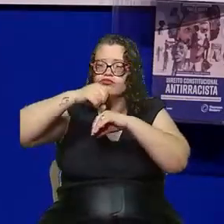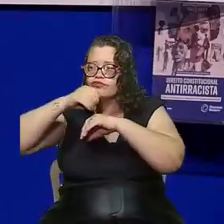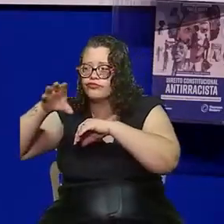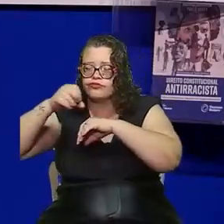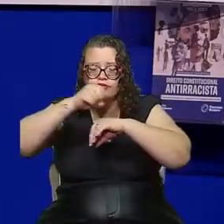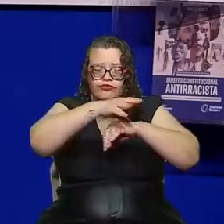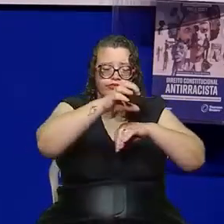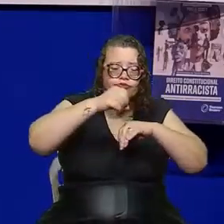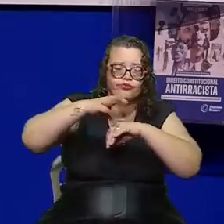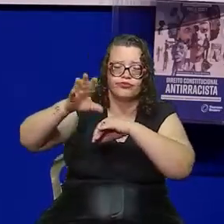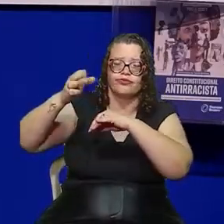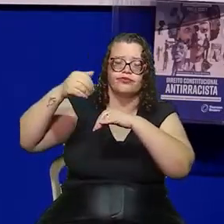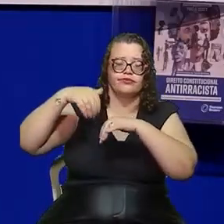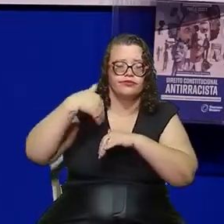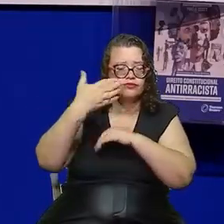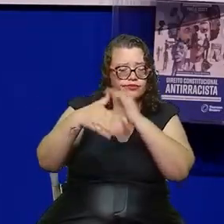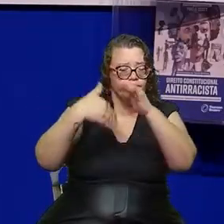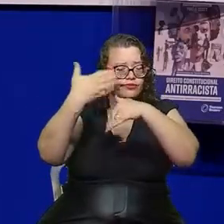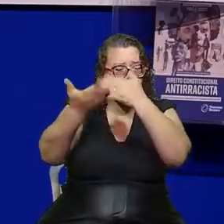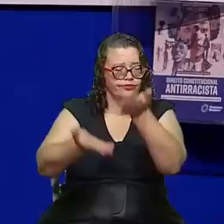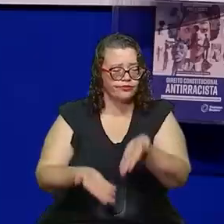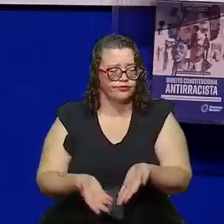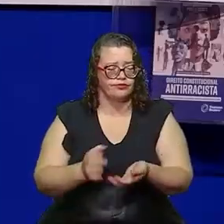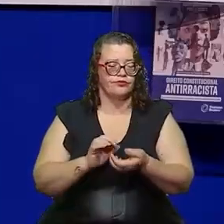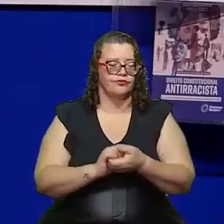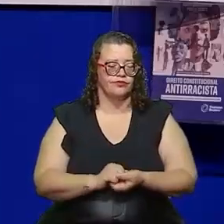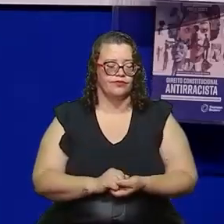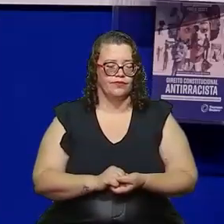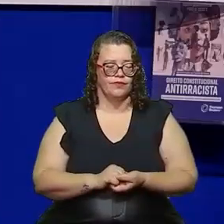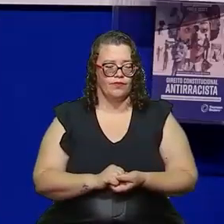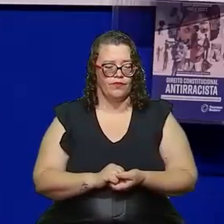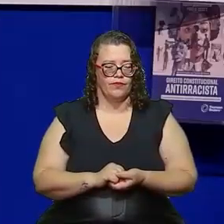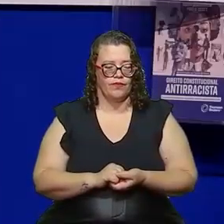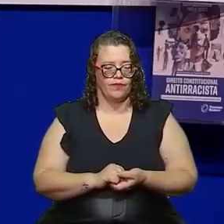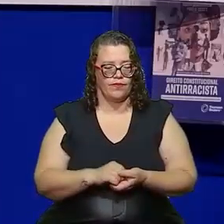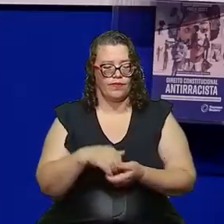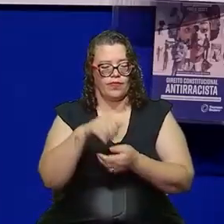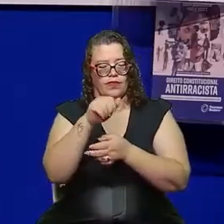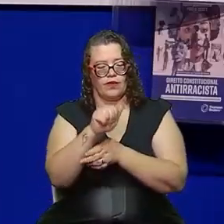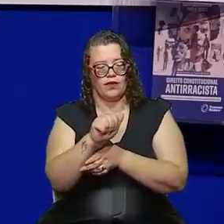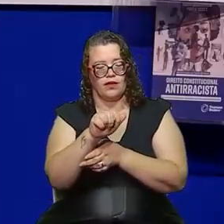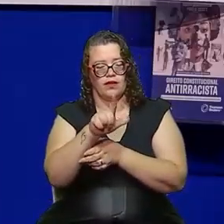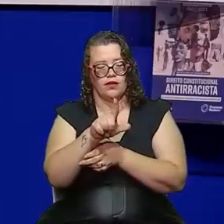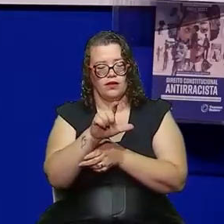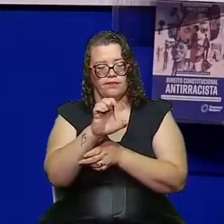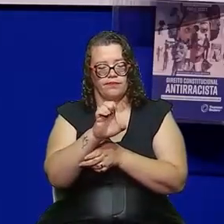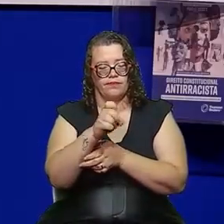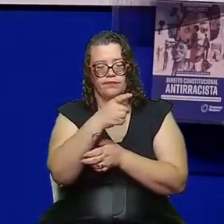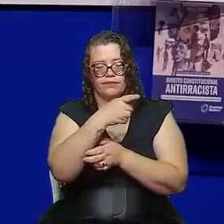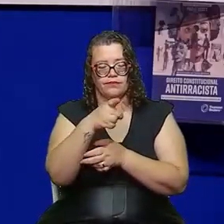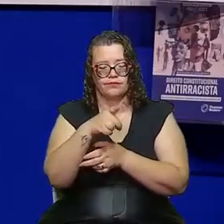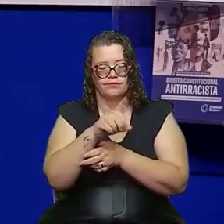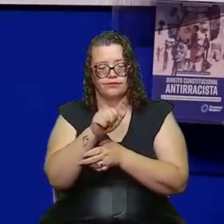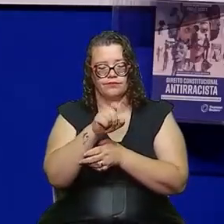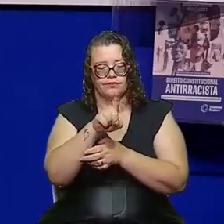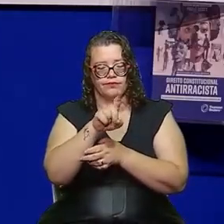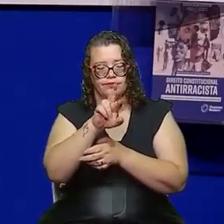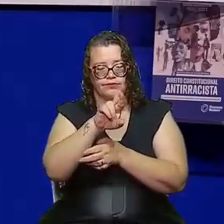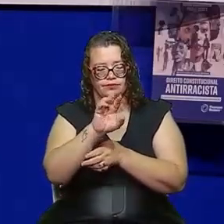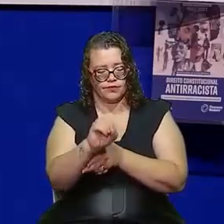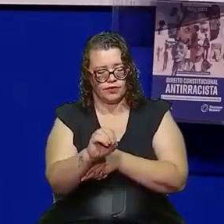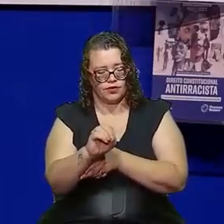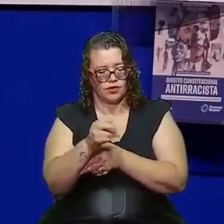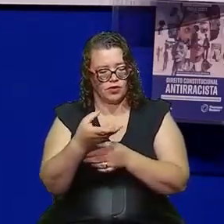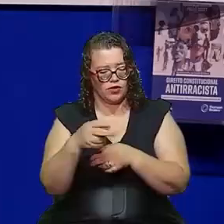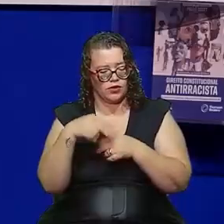sempre adiante. O Alexandre, na mesa anterior, ele falou que a gente